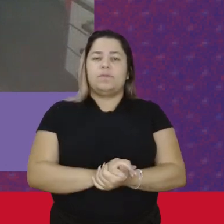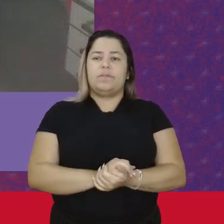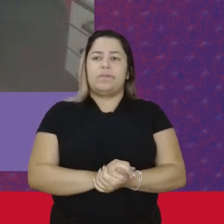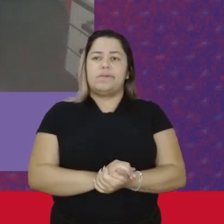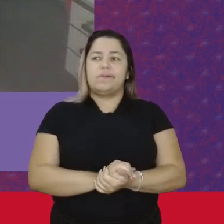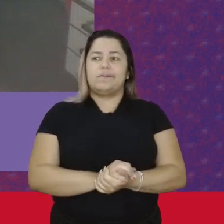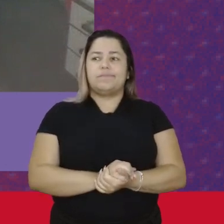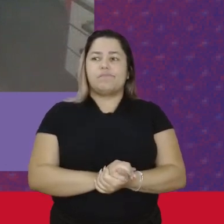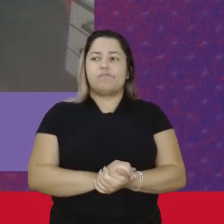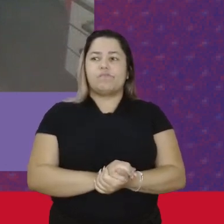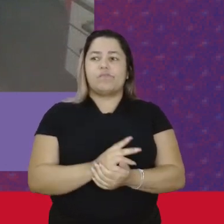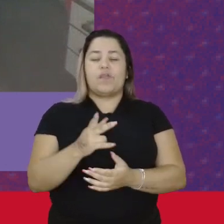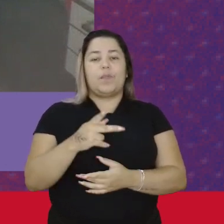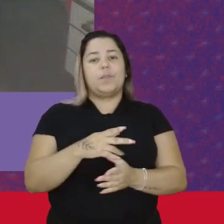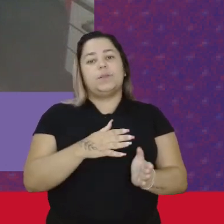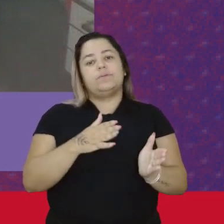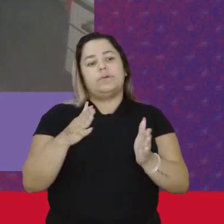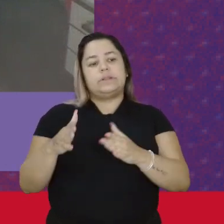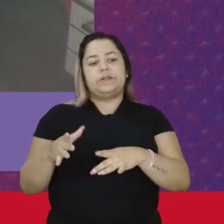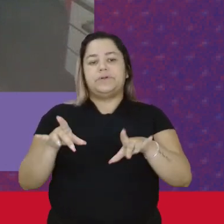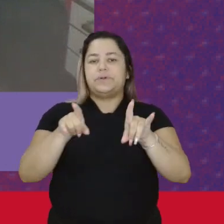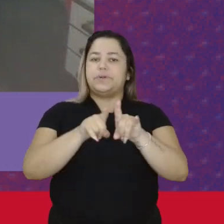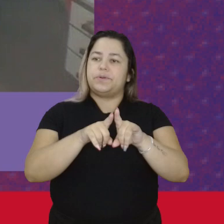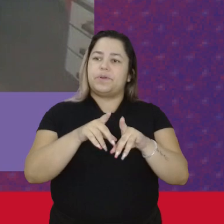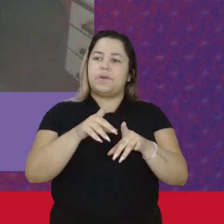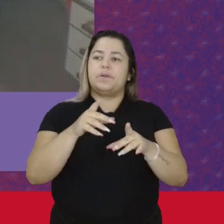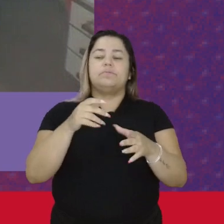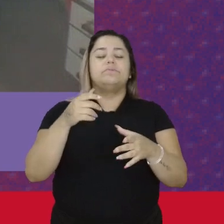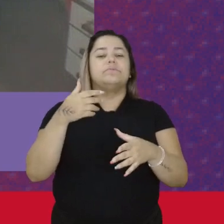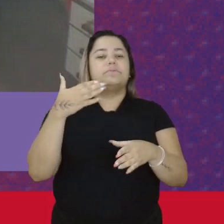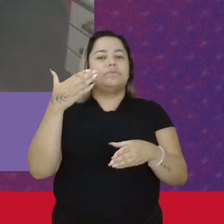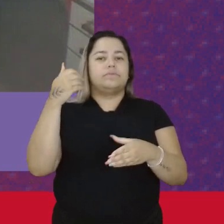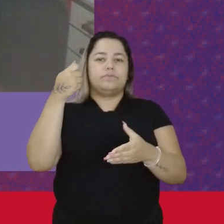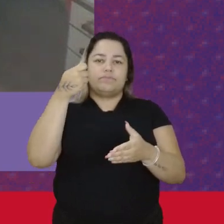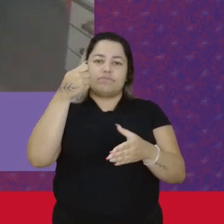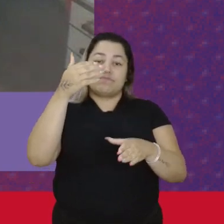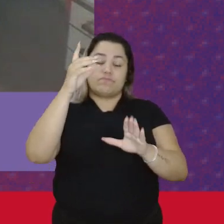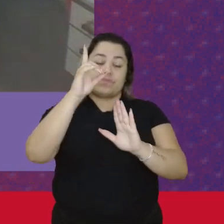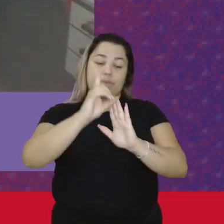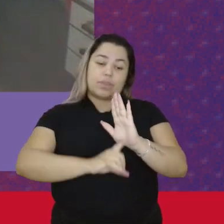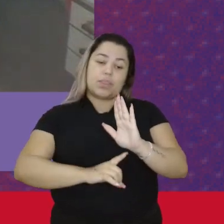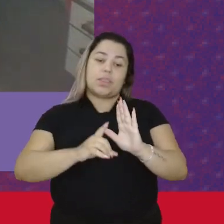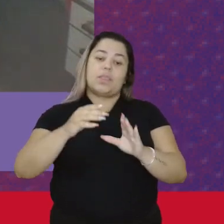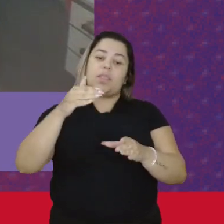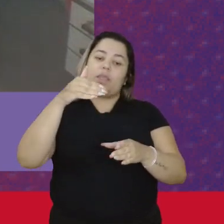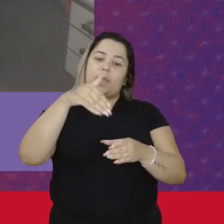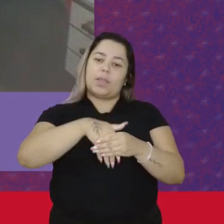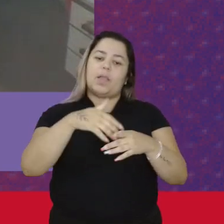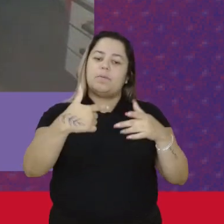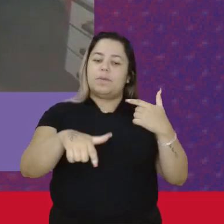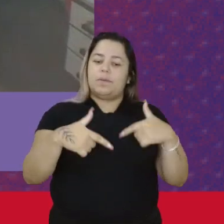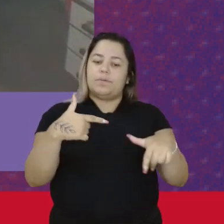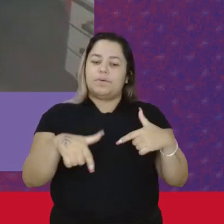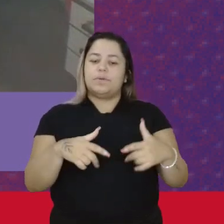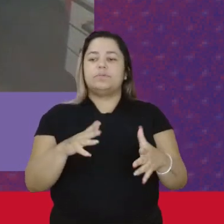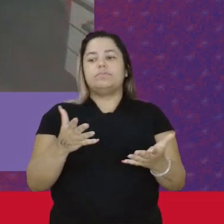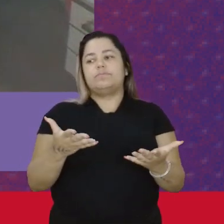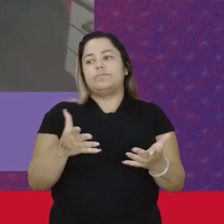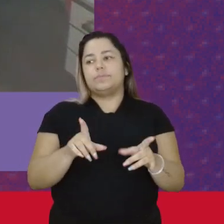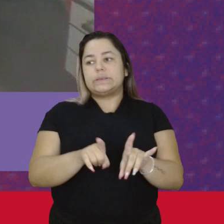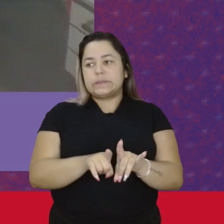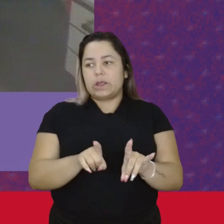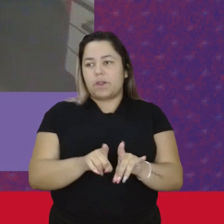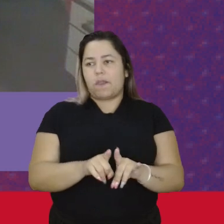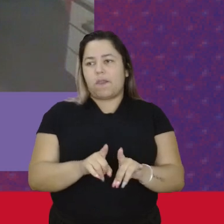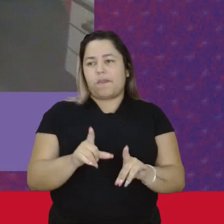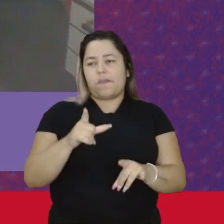suas duas vertentes, né? Uma que vai defender os direitos trabalhistas e a outra que vai defender o direito de voto. Parece que em determinado momento